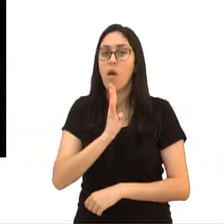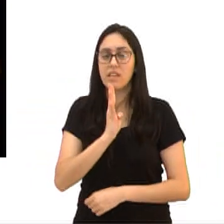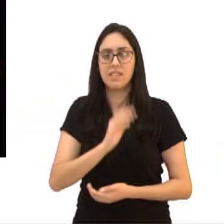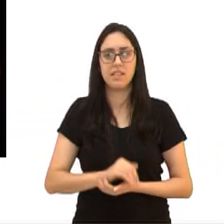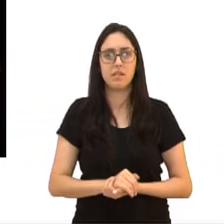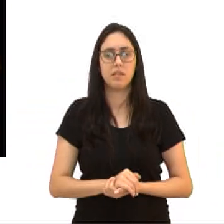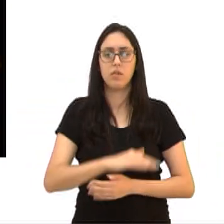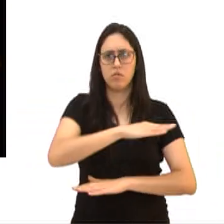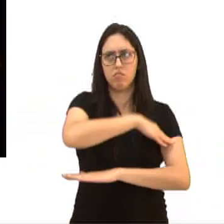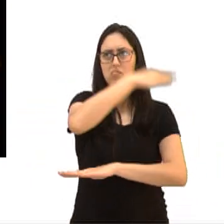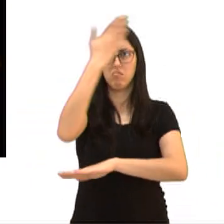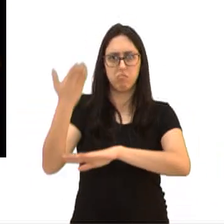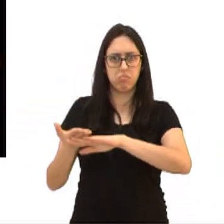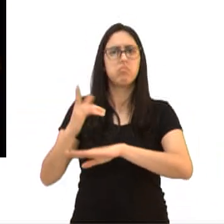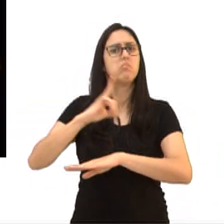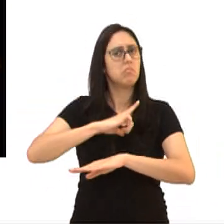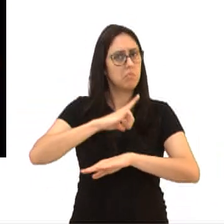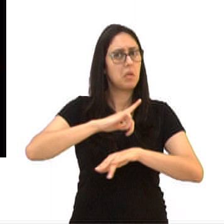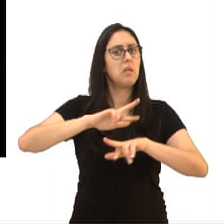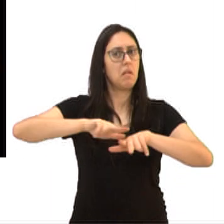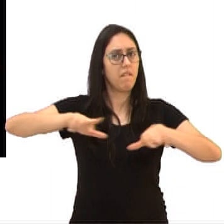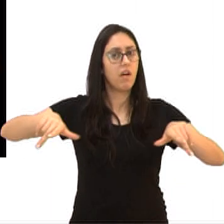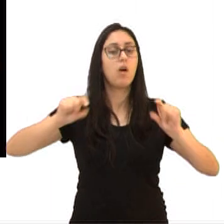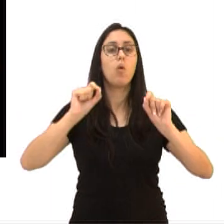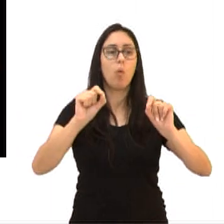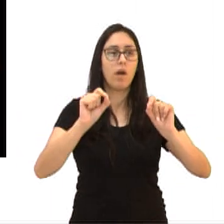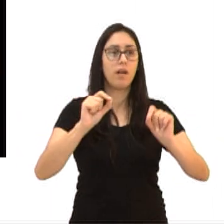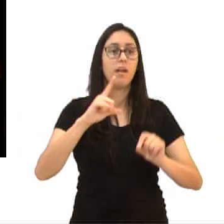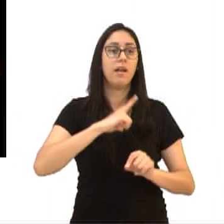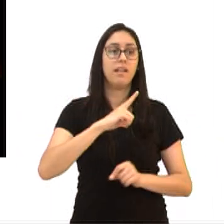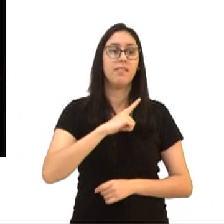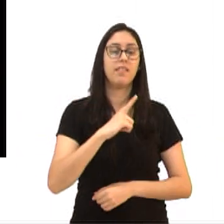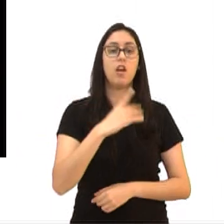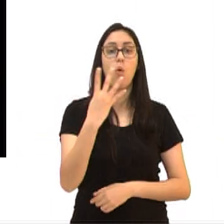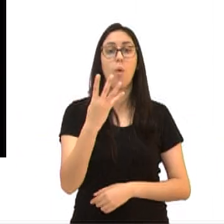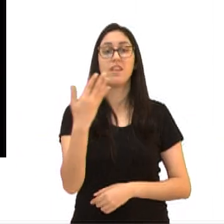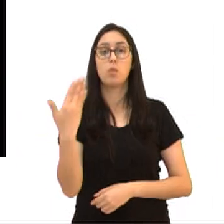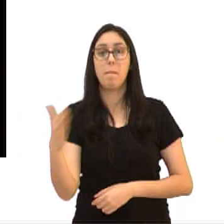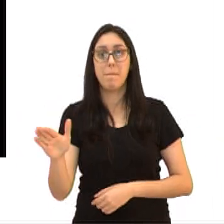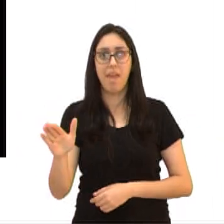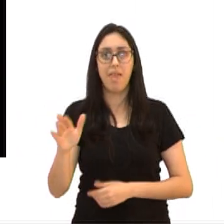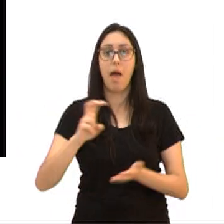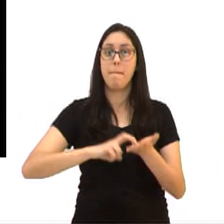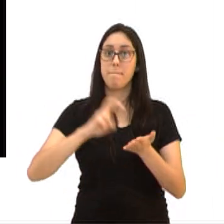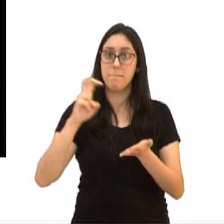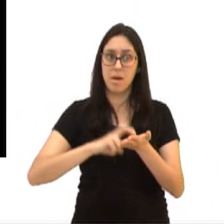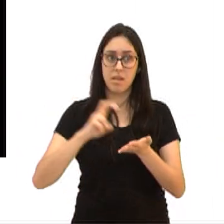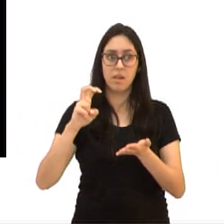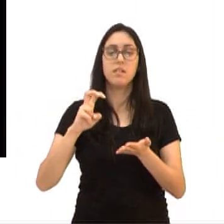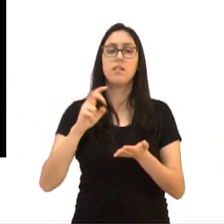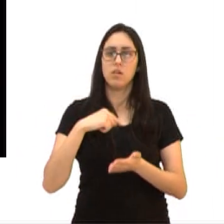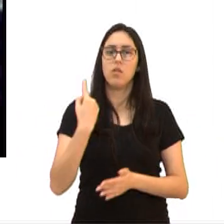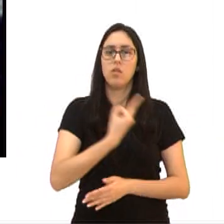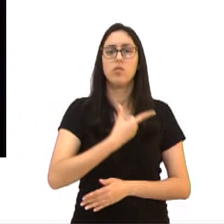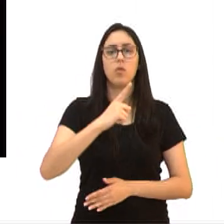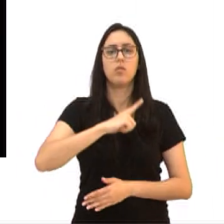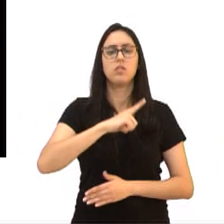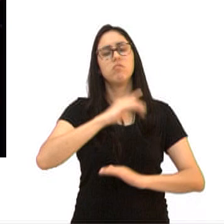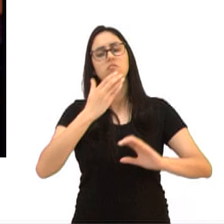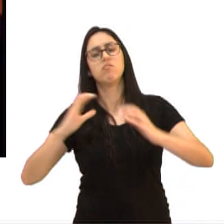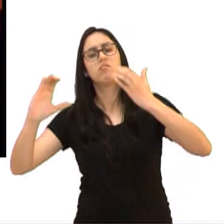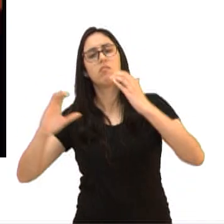várias cerimônias. A primeira delas é às 4:30 da manhã, quando o altar abre e cantamos alguns